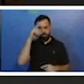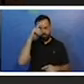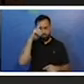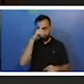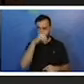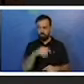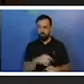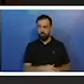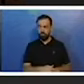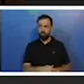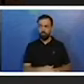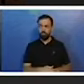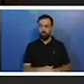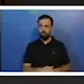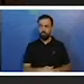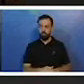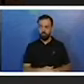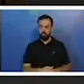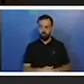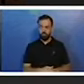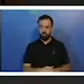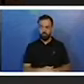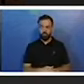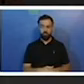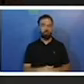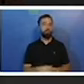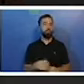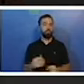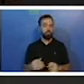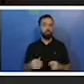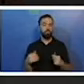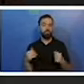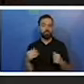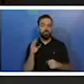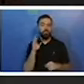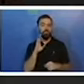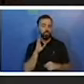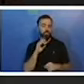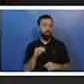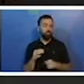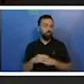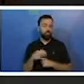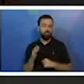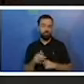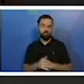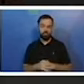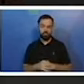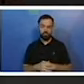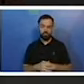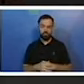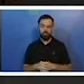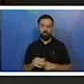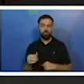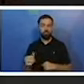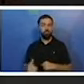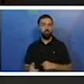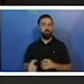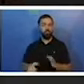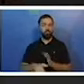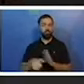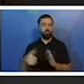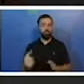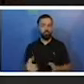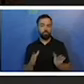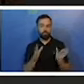tenho sendo sendo muito mais prazeroso Vamos então aqui explicar a primeira parte a primeira